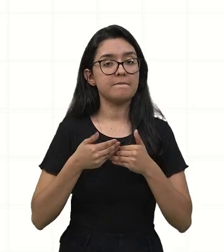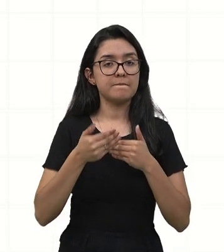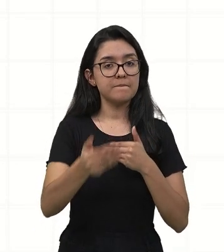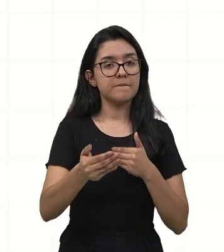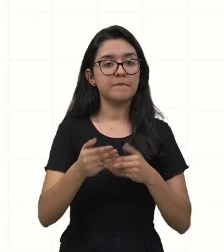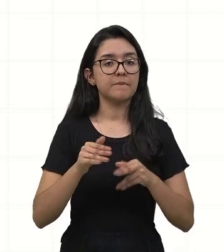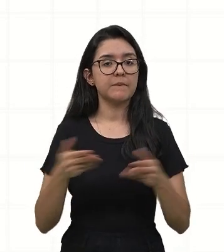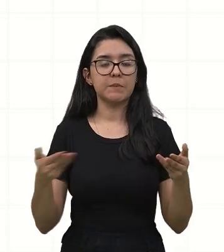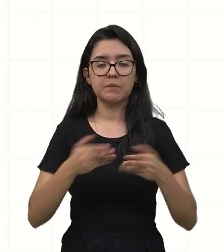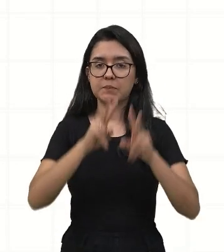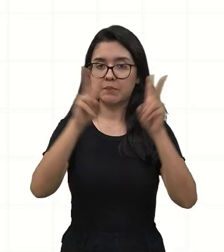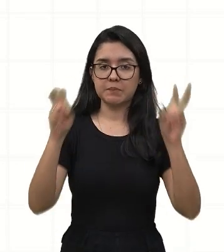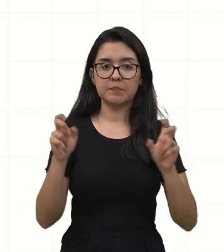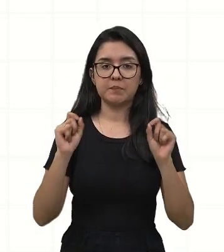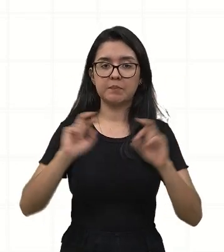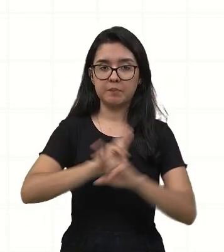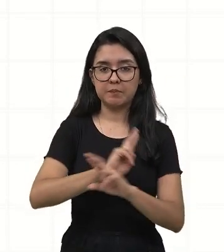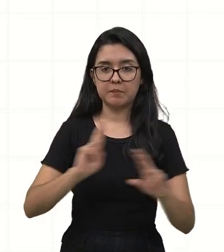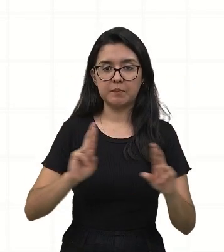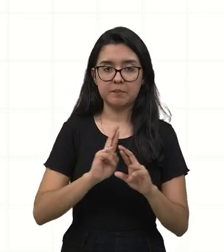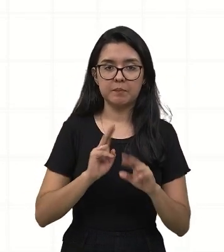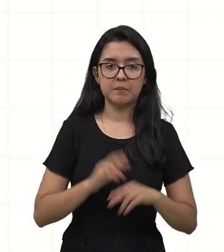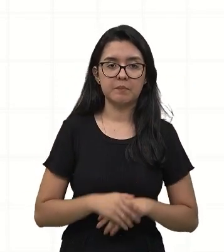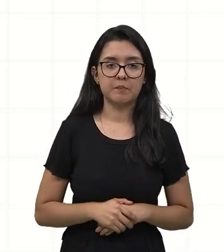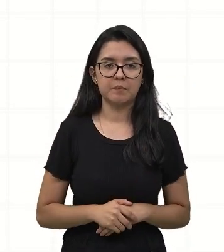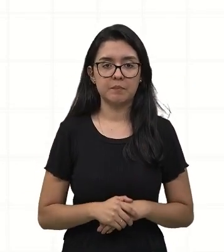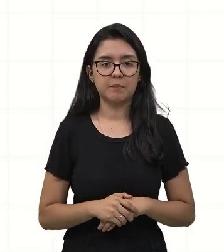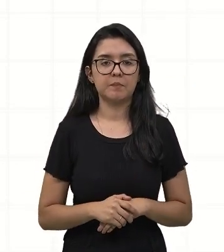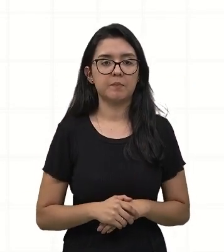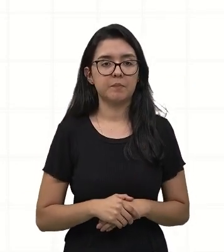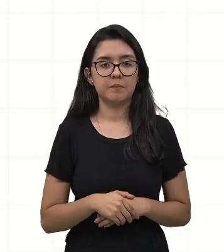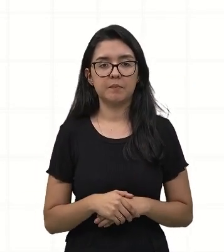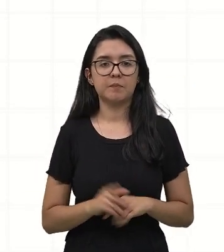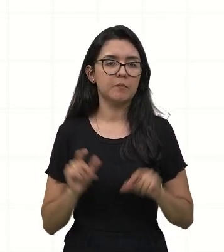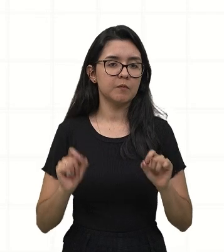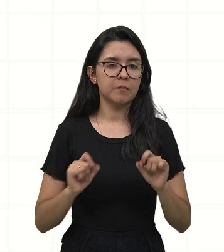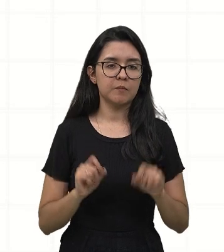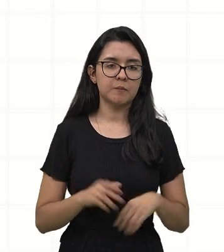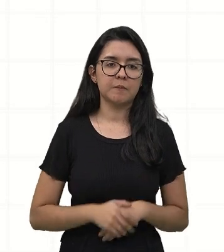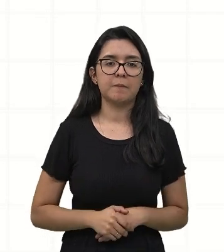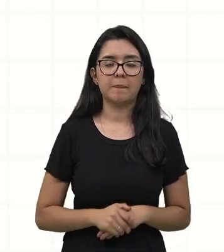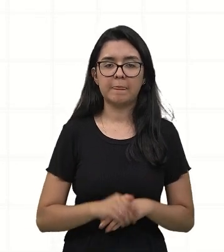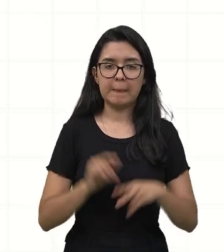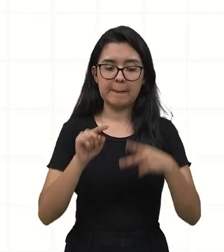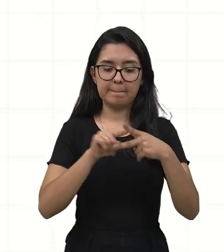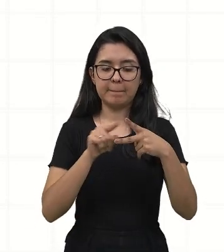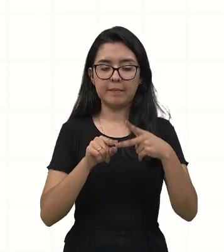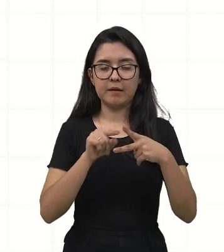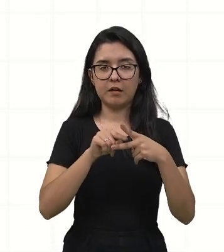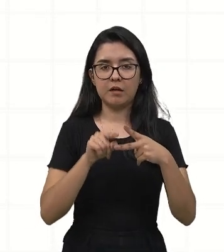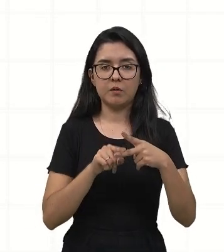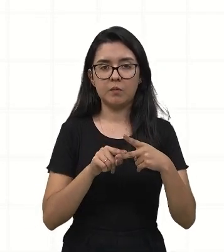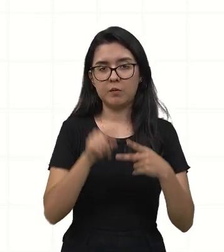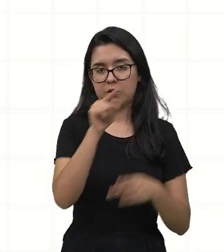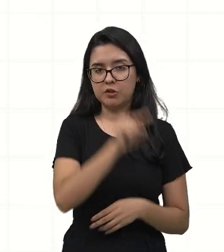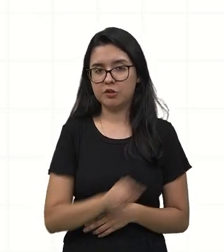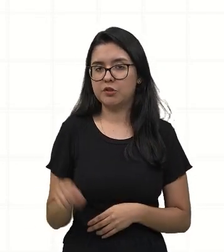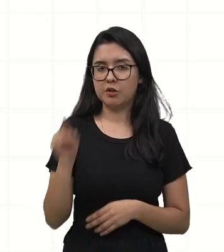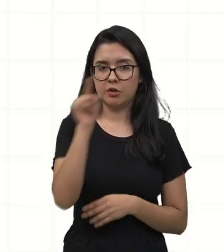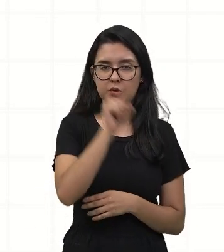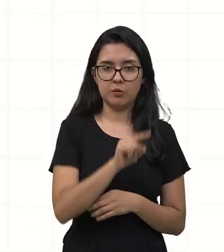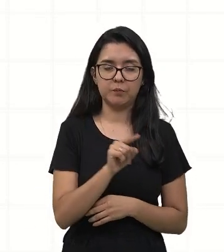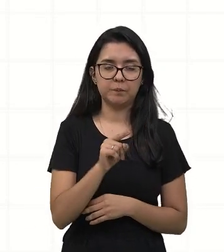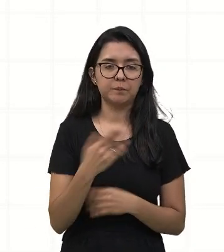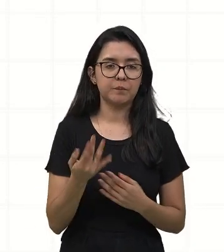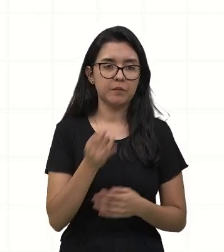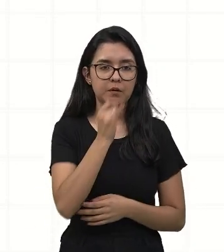vamos falar da relação existente entre ângulo e giro. Tá legal? Vamos continuar aqui, olha só. Um